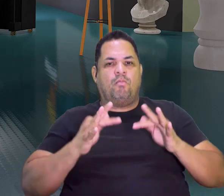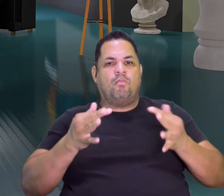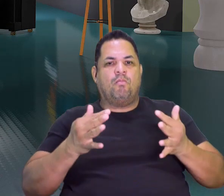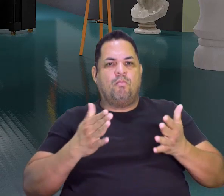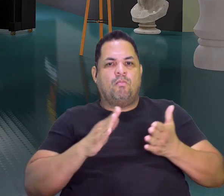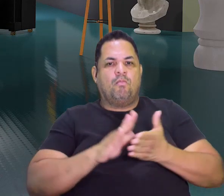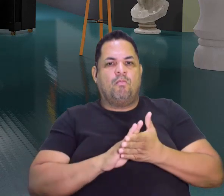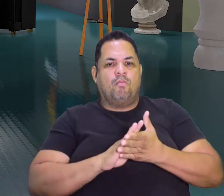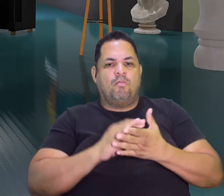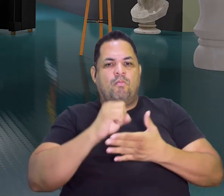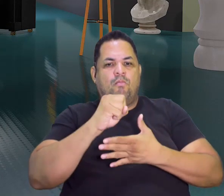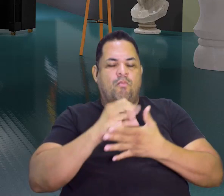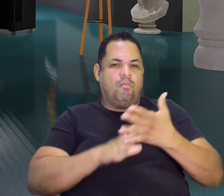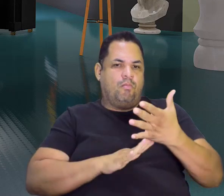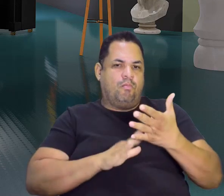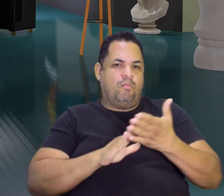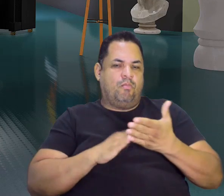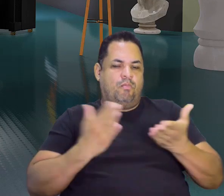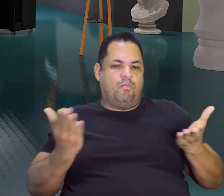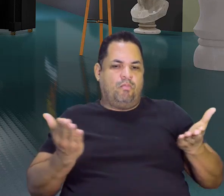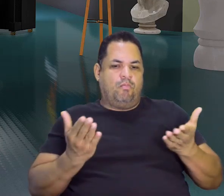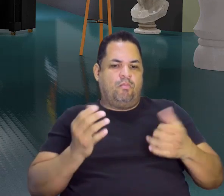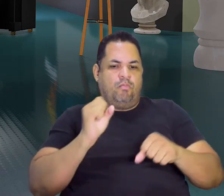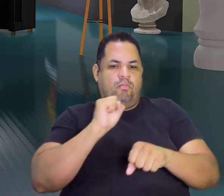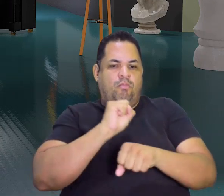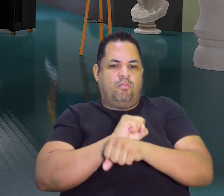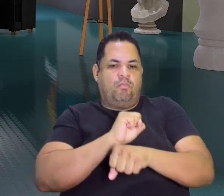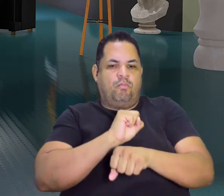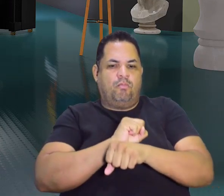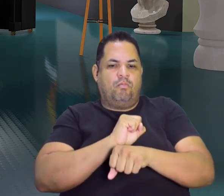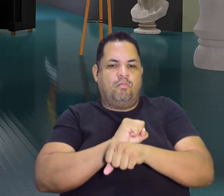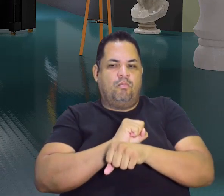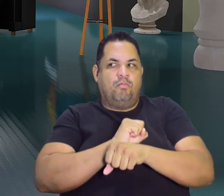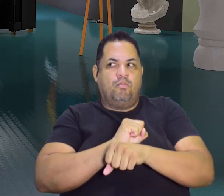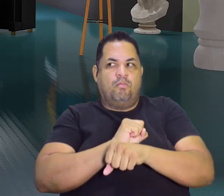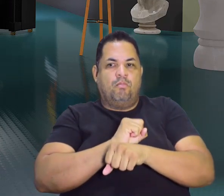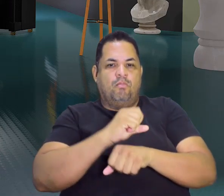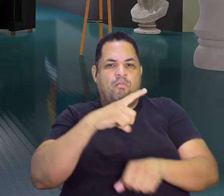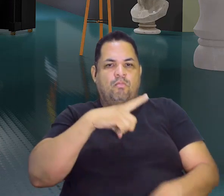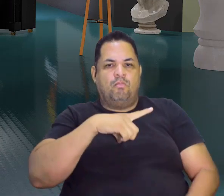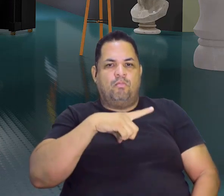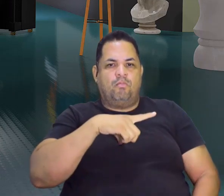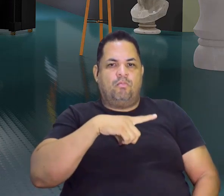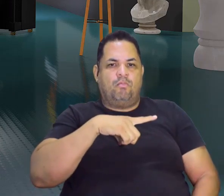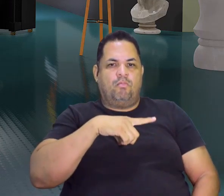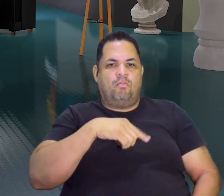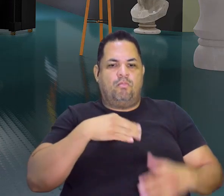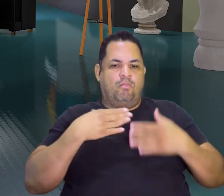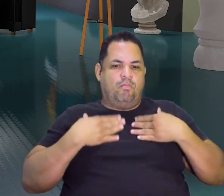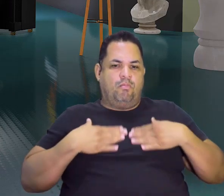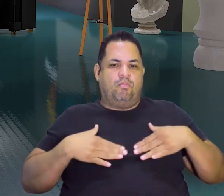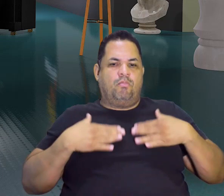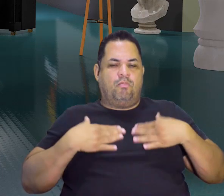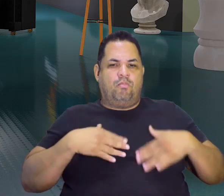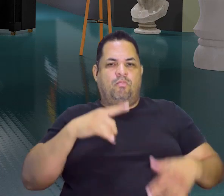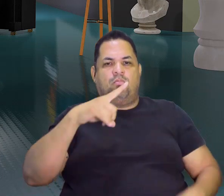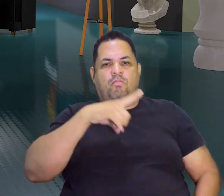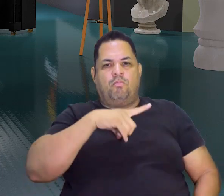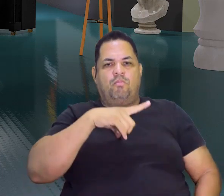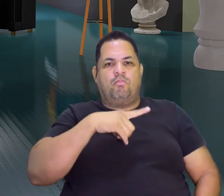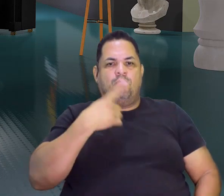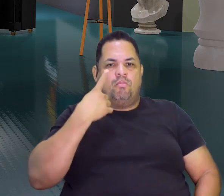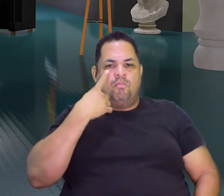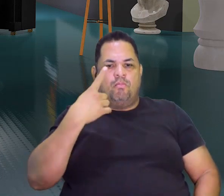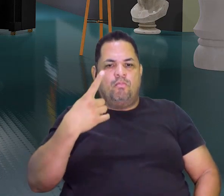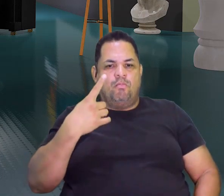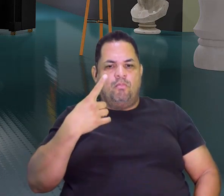última questão, e aí esperamos que você tenha assim, a tranquilidade de ter